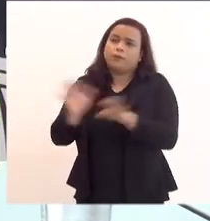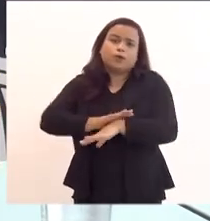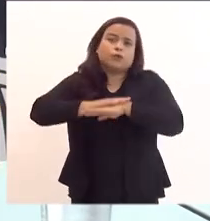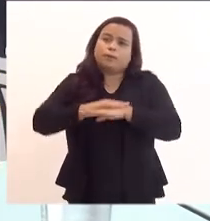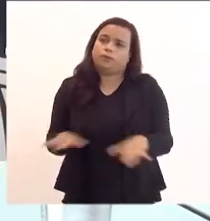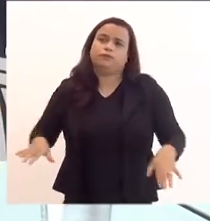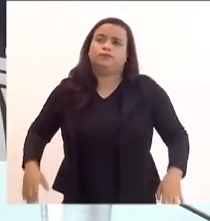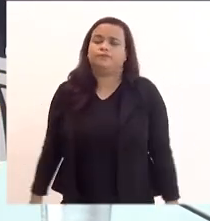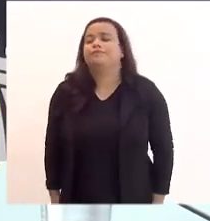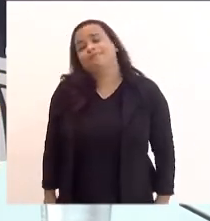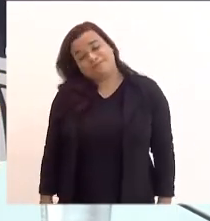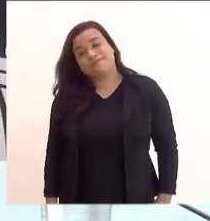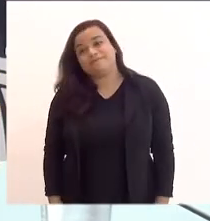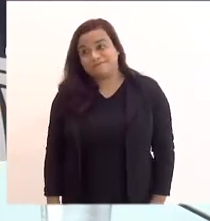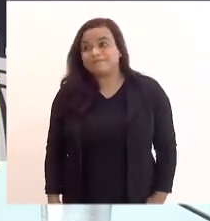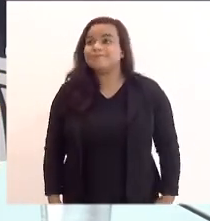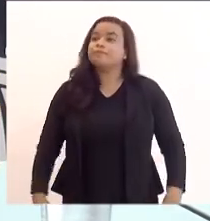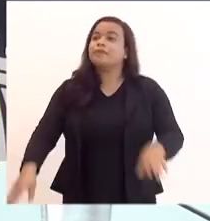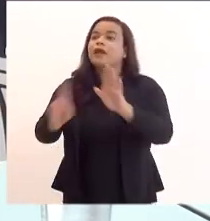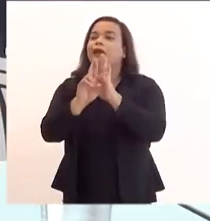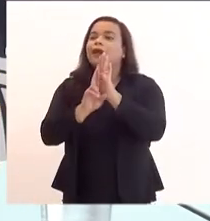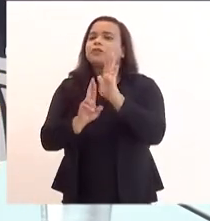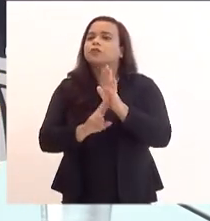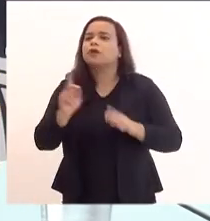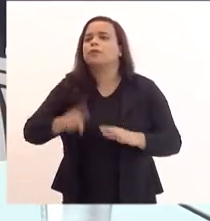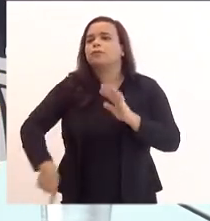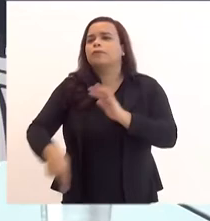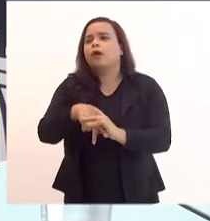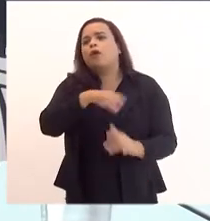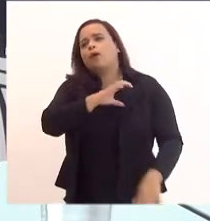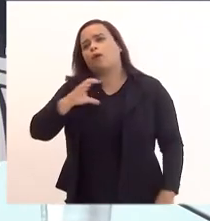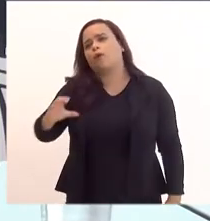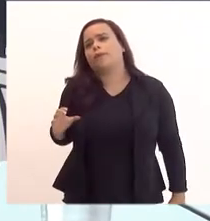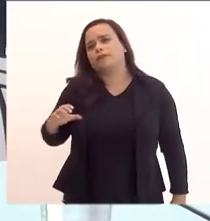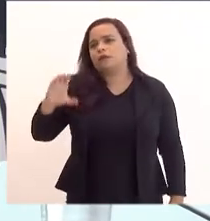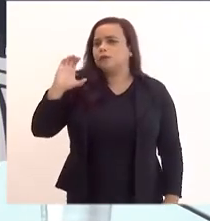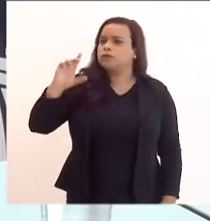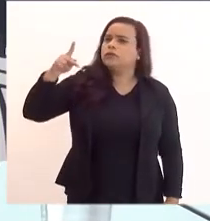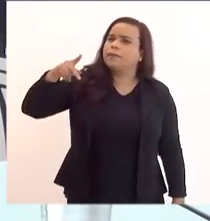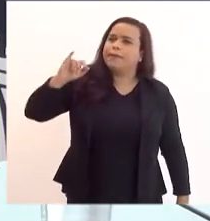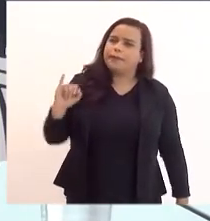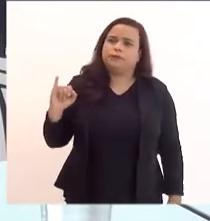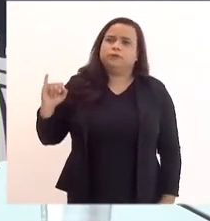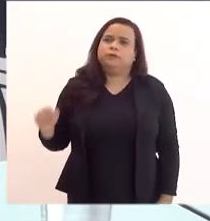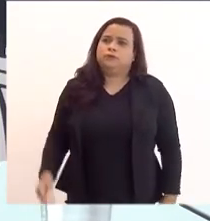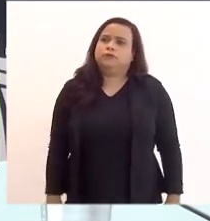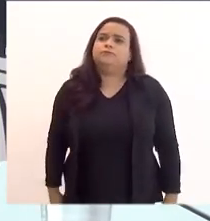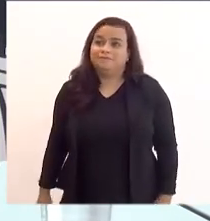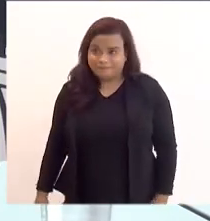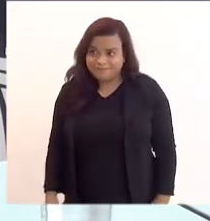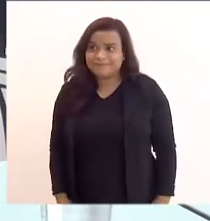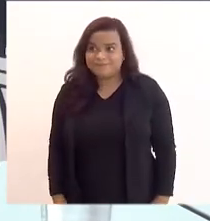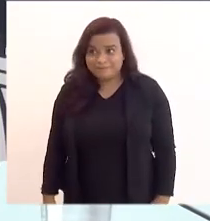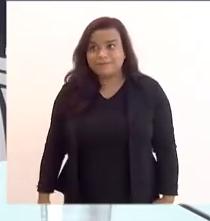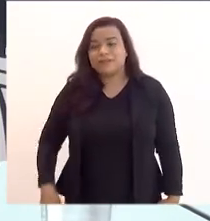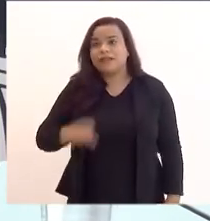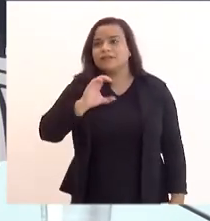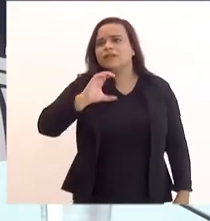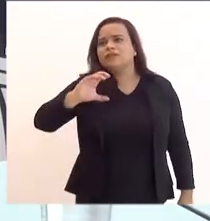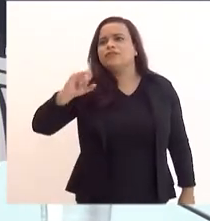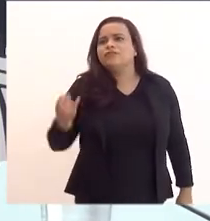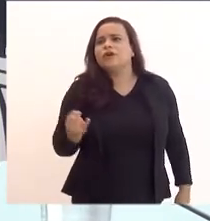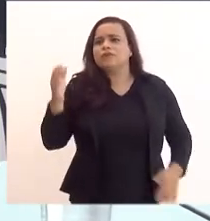um relatório é de uma comissão, é de uma CPI. Olha, a CCJ não